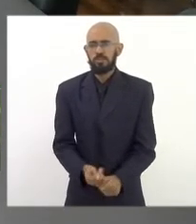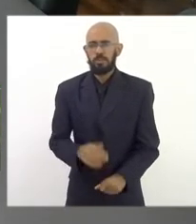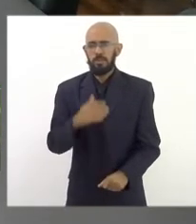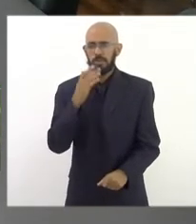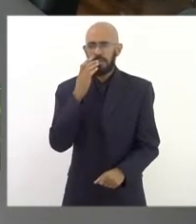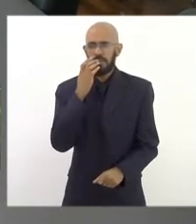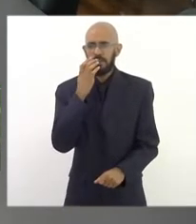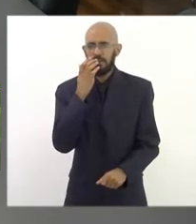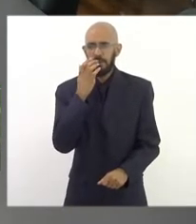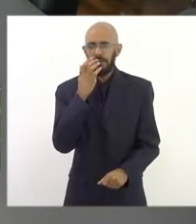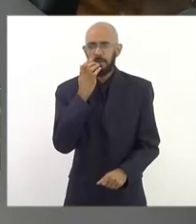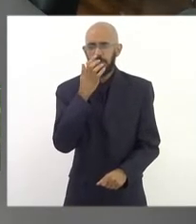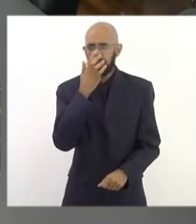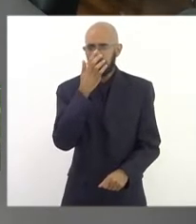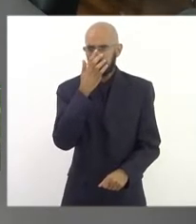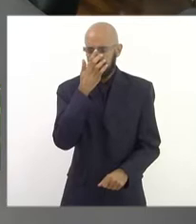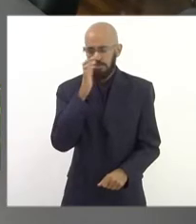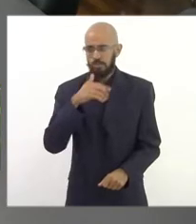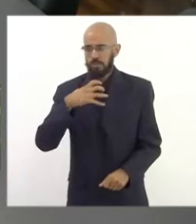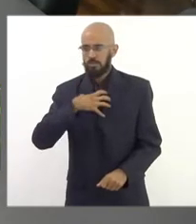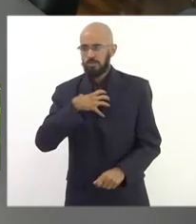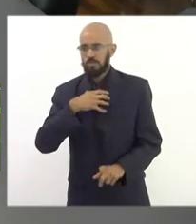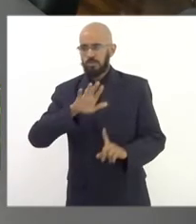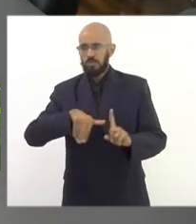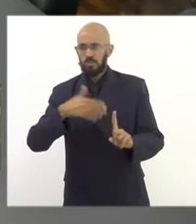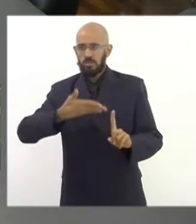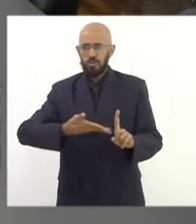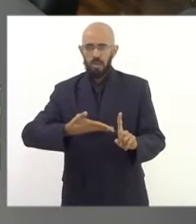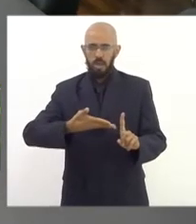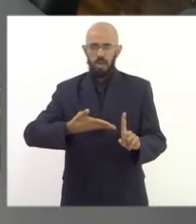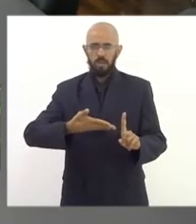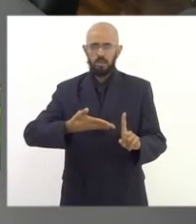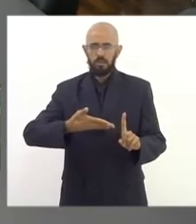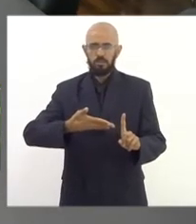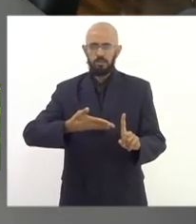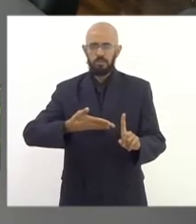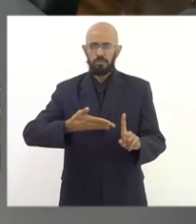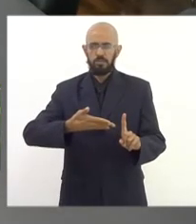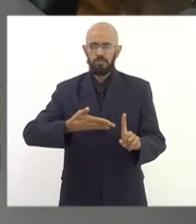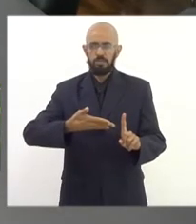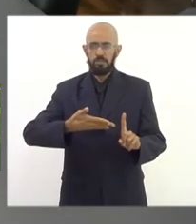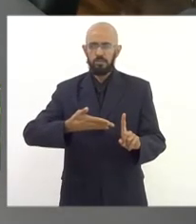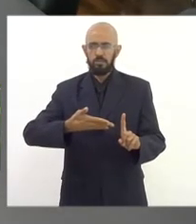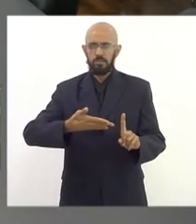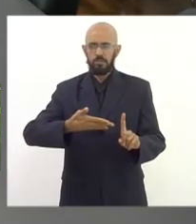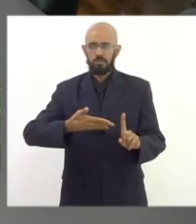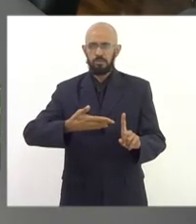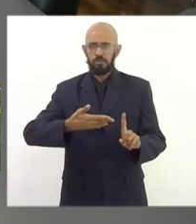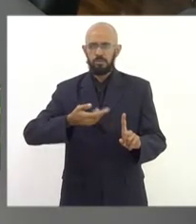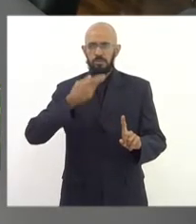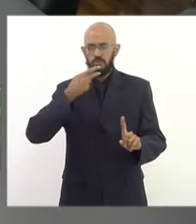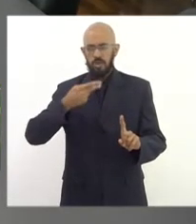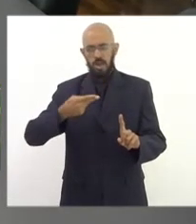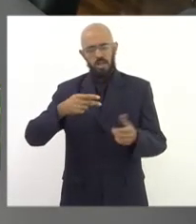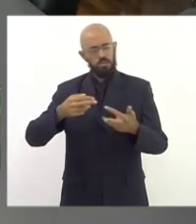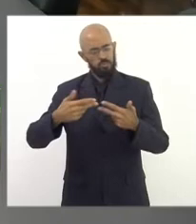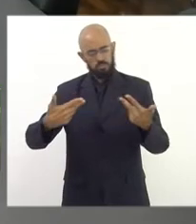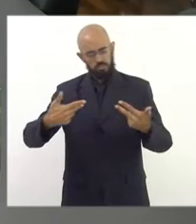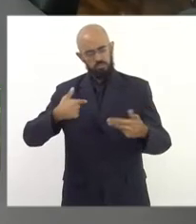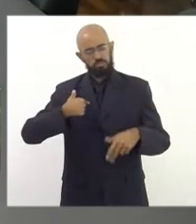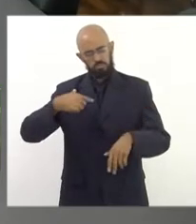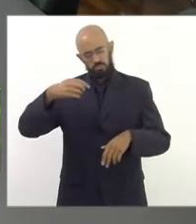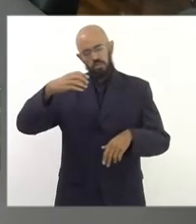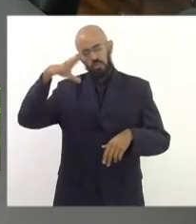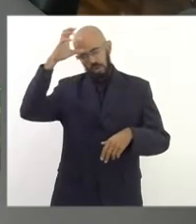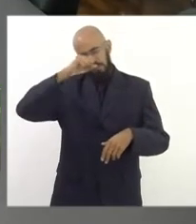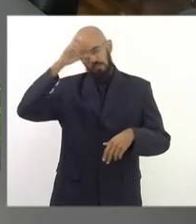Eu que me sinto honrado de poder estar usando um pouco do conhecimento que adquiri